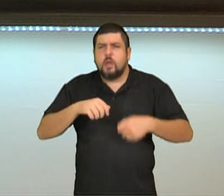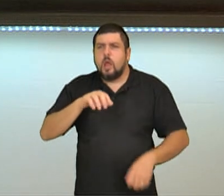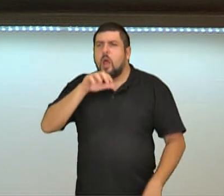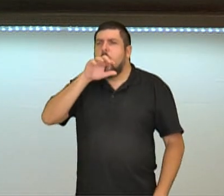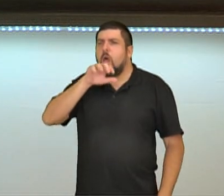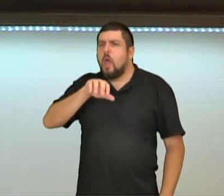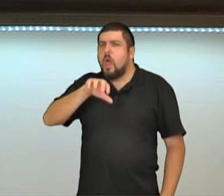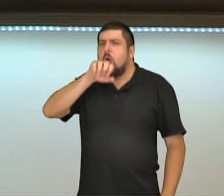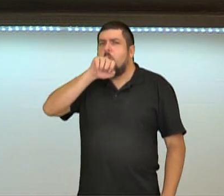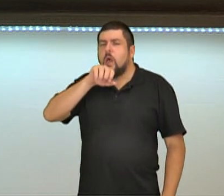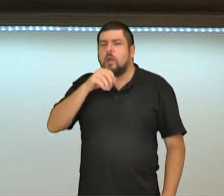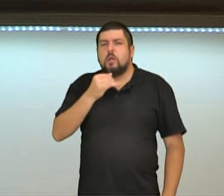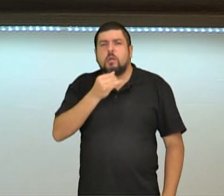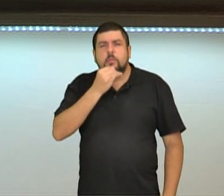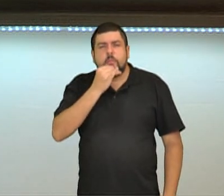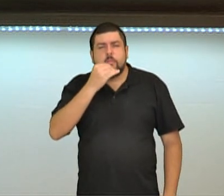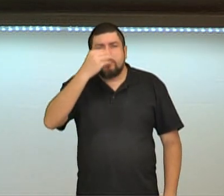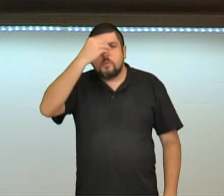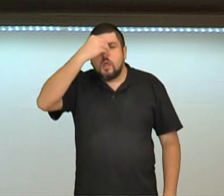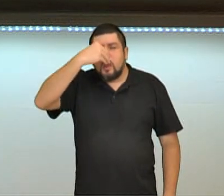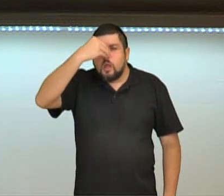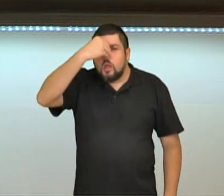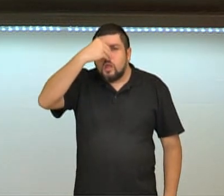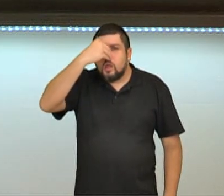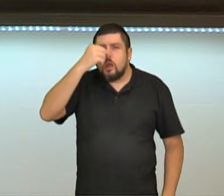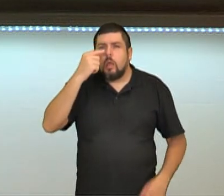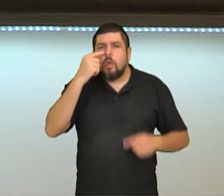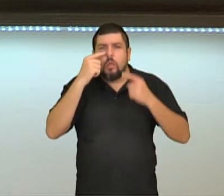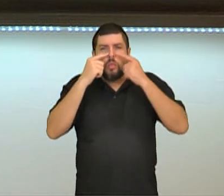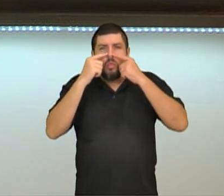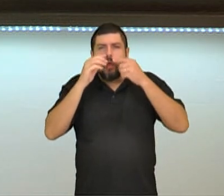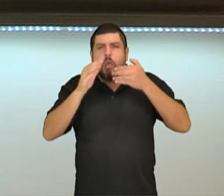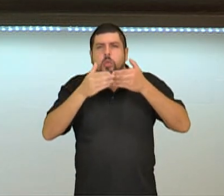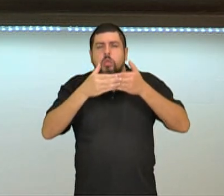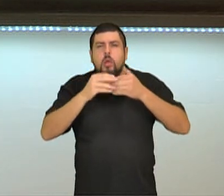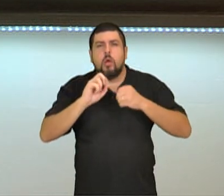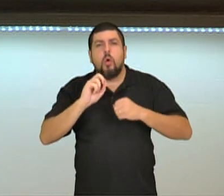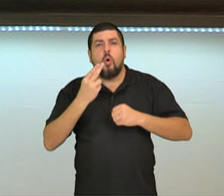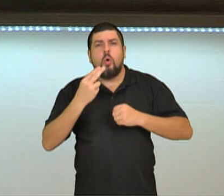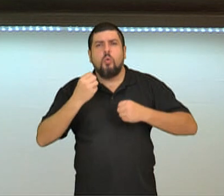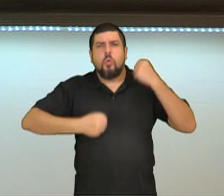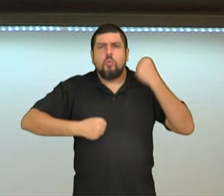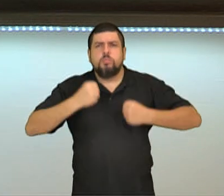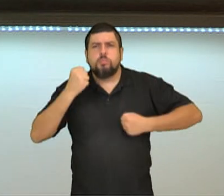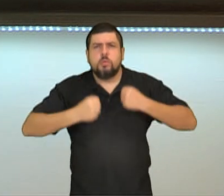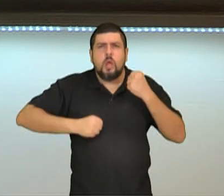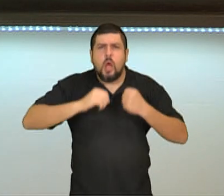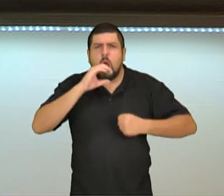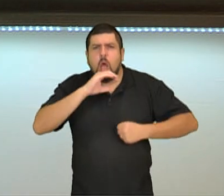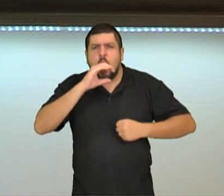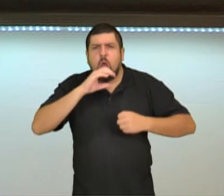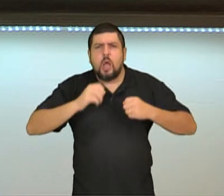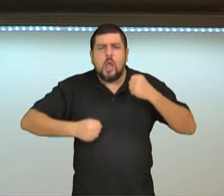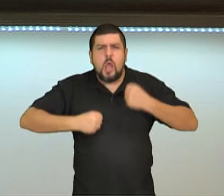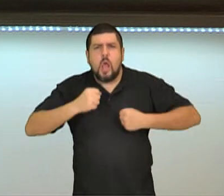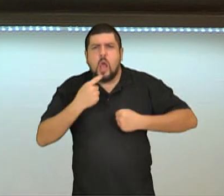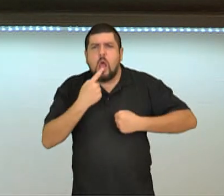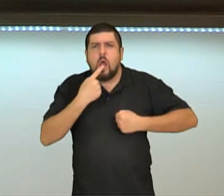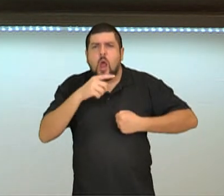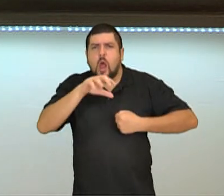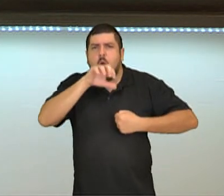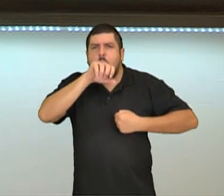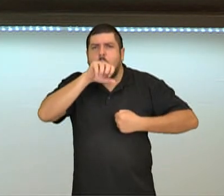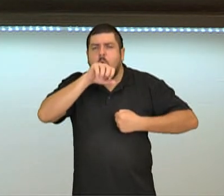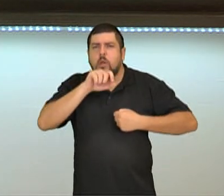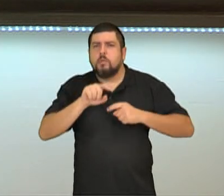boca, né? Quando está gripado, quando está correndo de uma forma muito intensa. Então, você acaba respirando pela